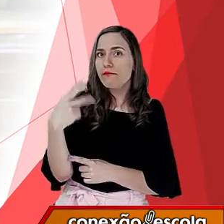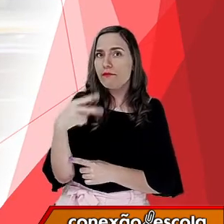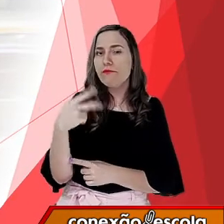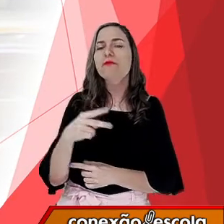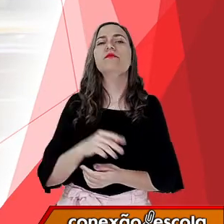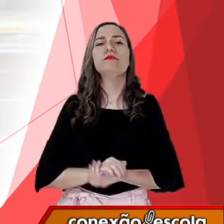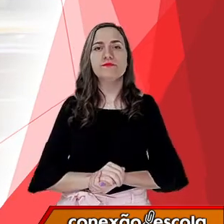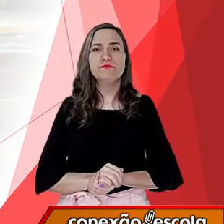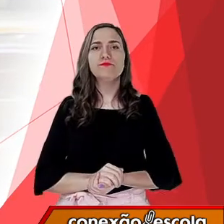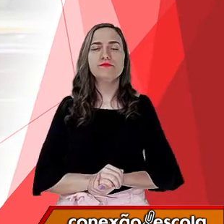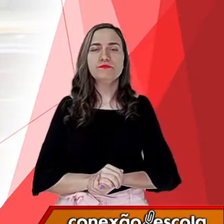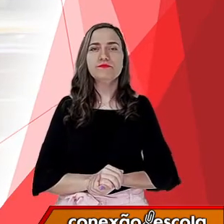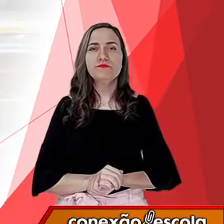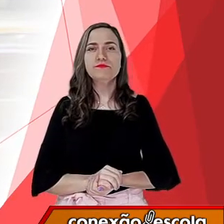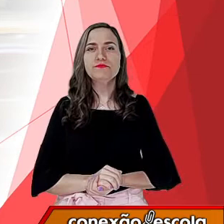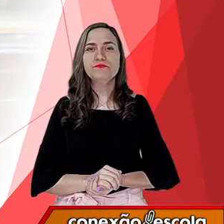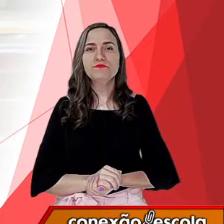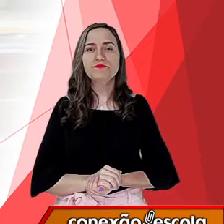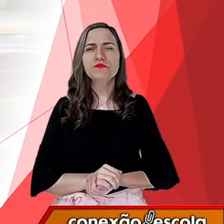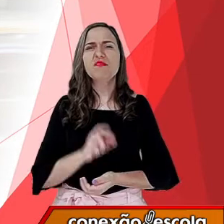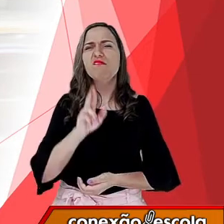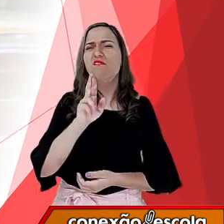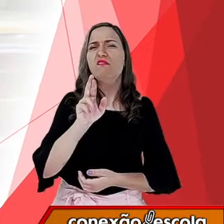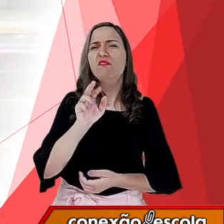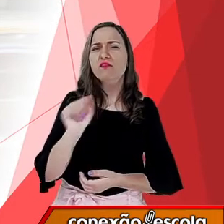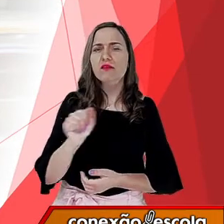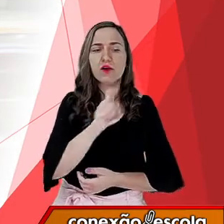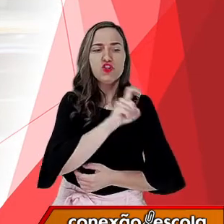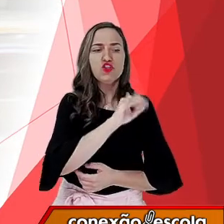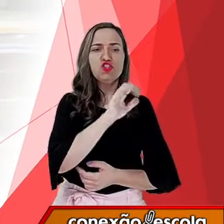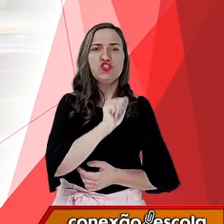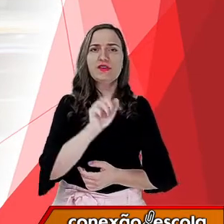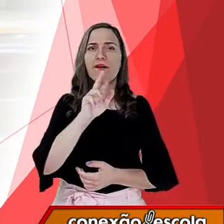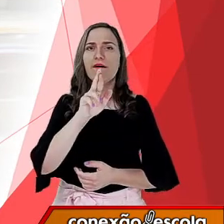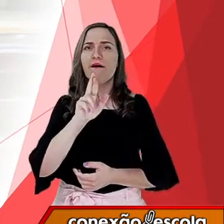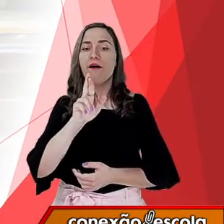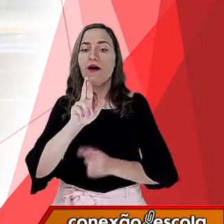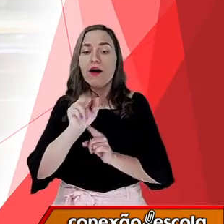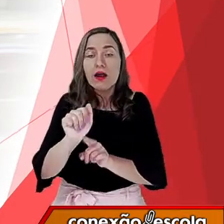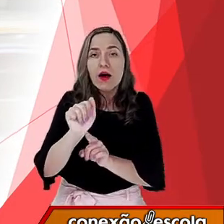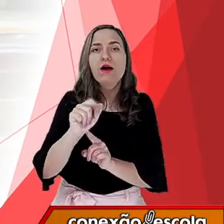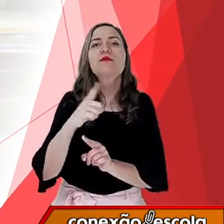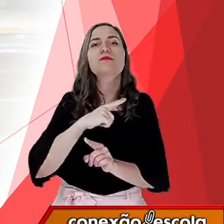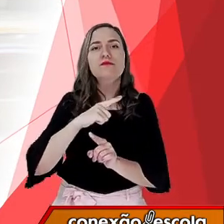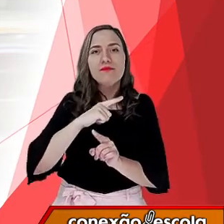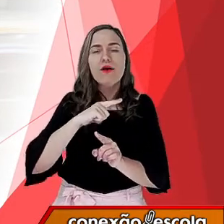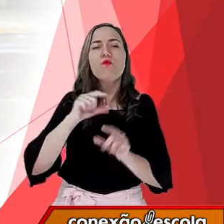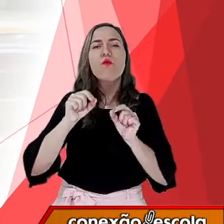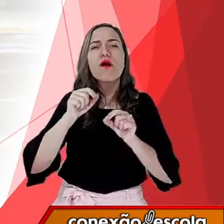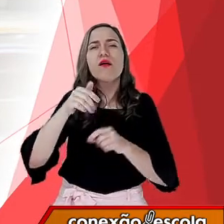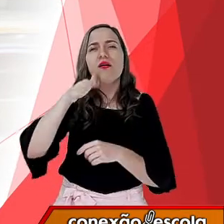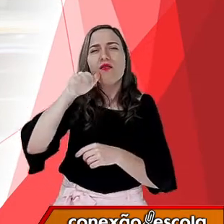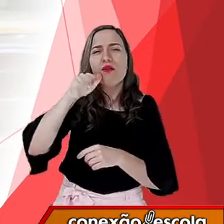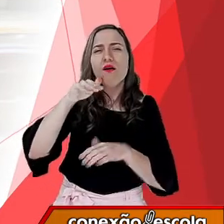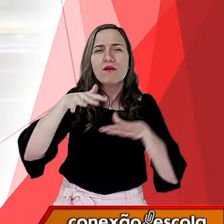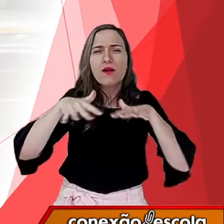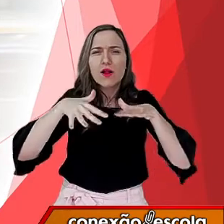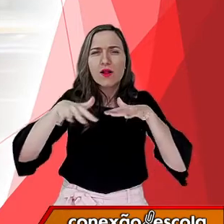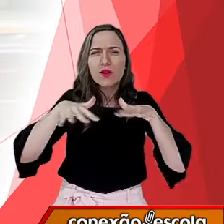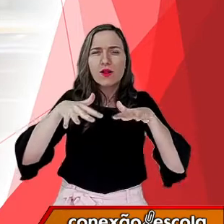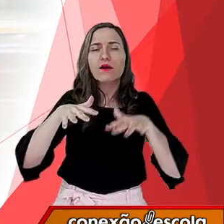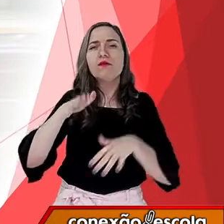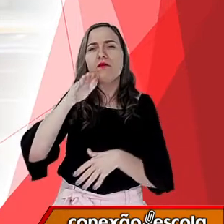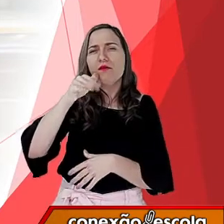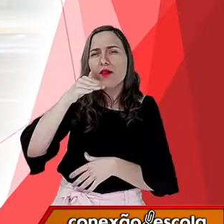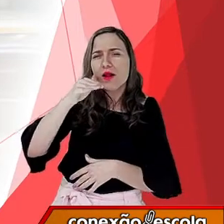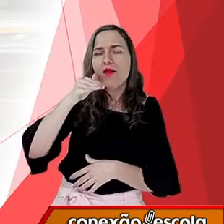da sílaba ra. Ele produz uma vibração. Percebam que sua língua